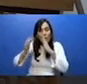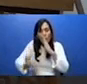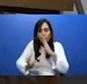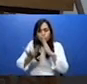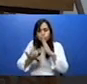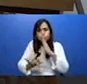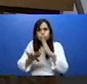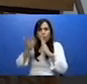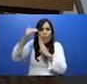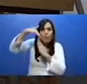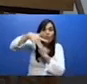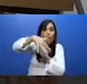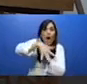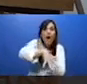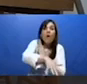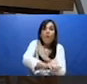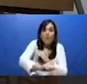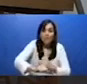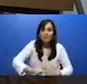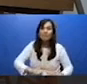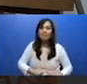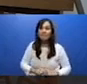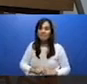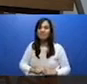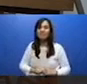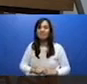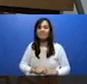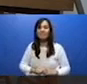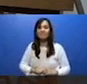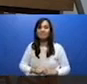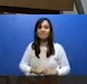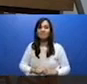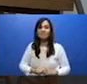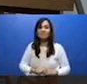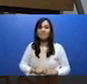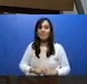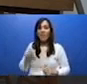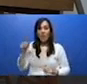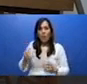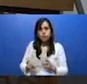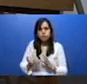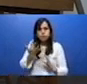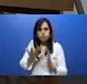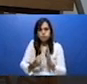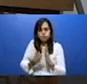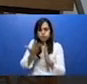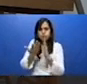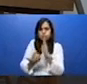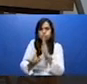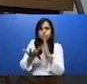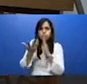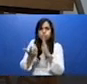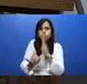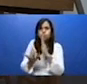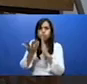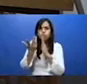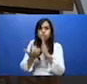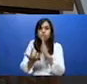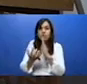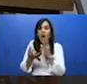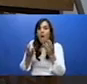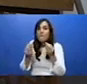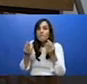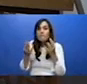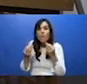página 258, em atividade, tá? Ele está em atividade, olha. Ele libera